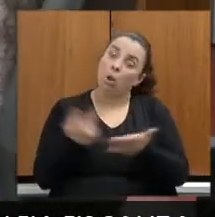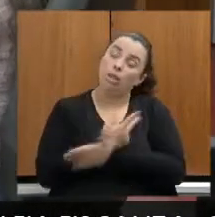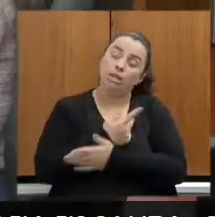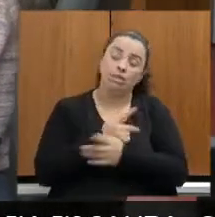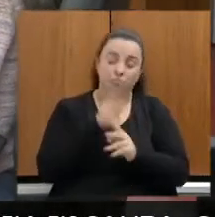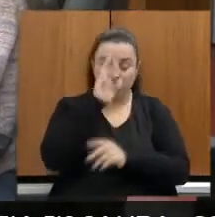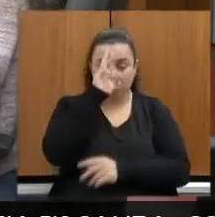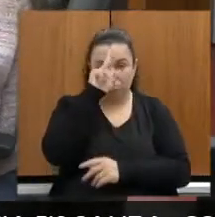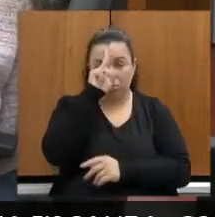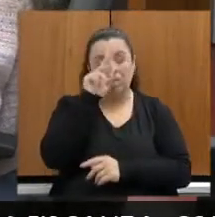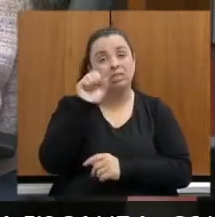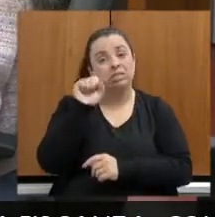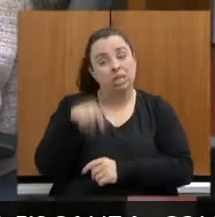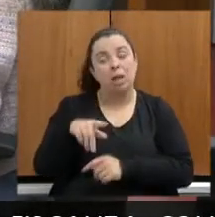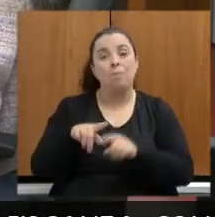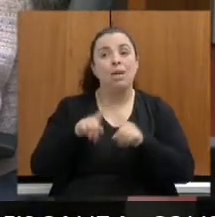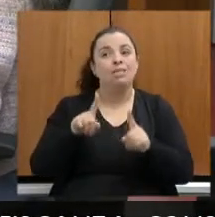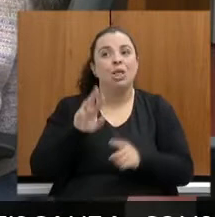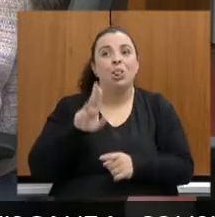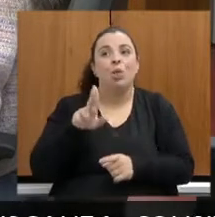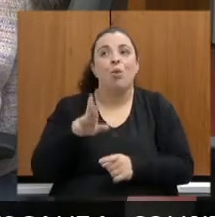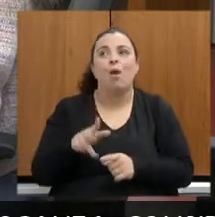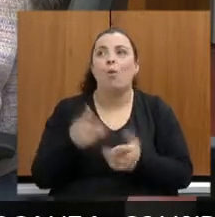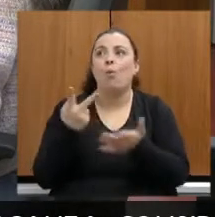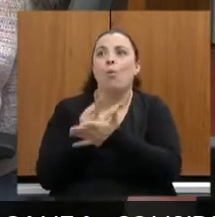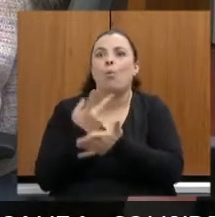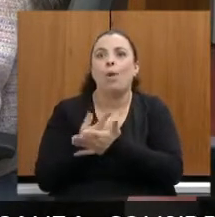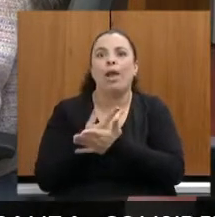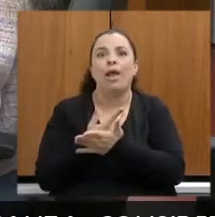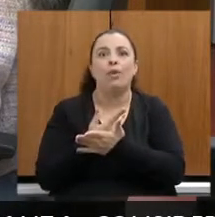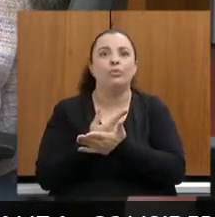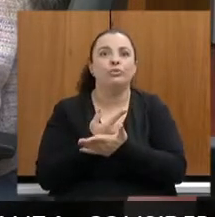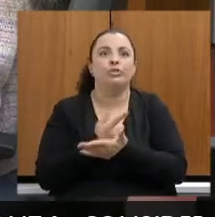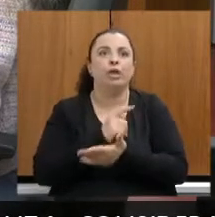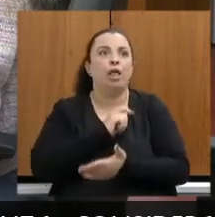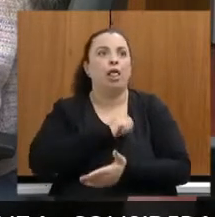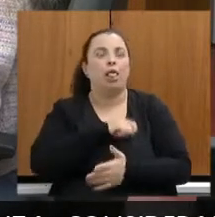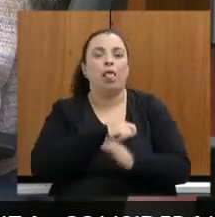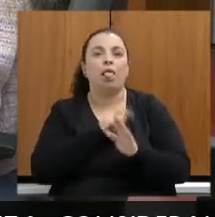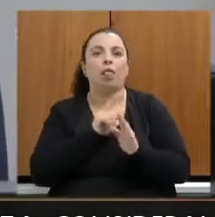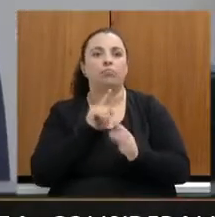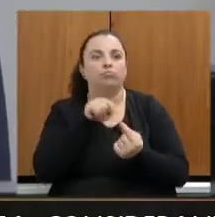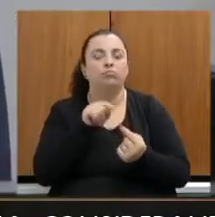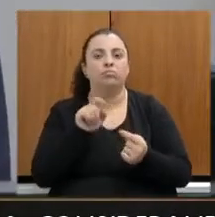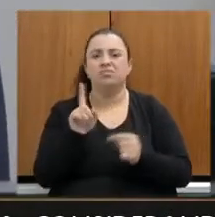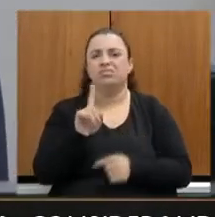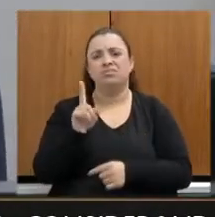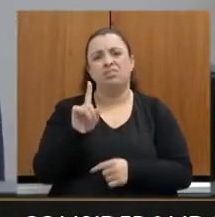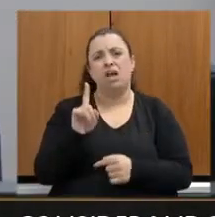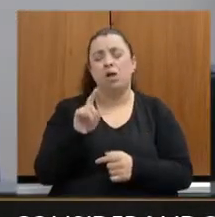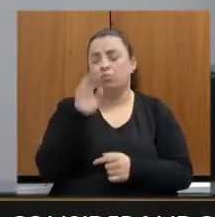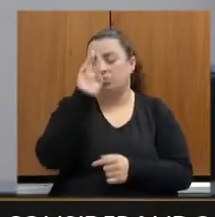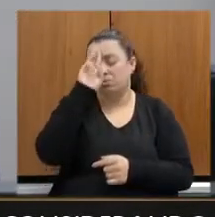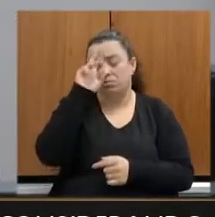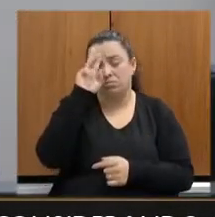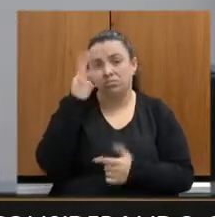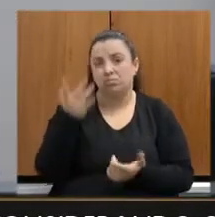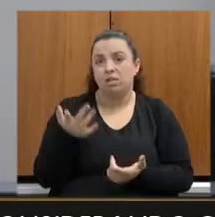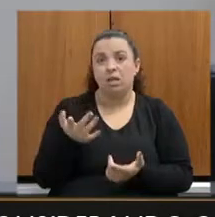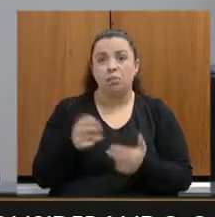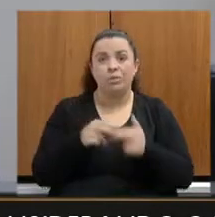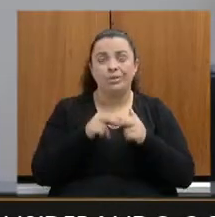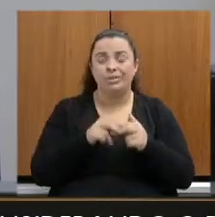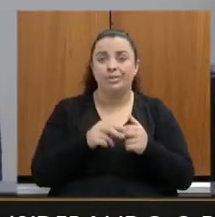equívoco mas nunca foi um erro proposital que pudesse fazer com que ele tivesse sobre ele pesasse